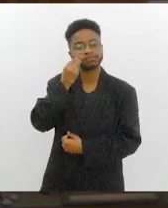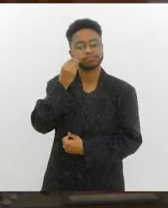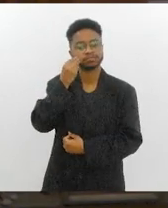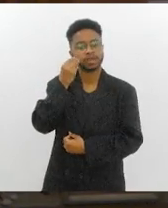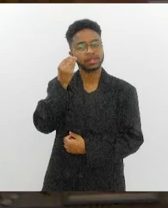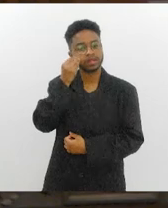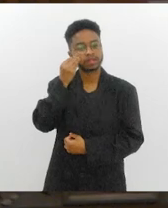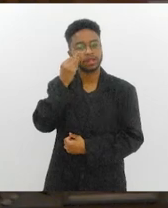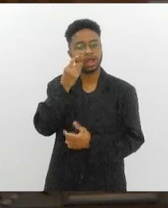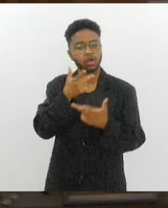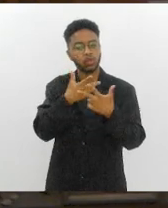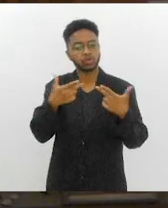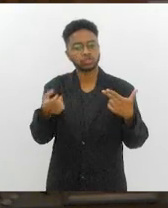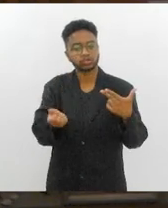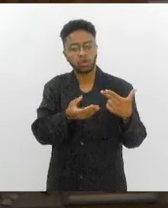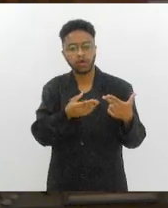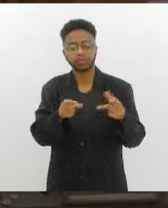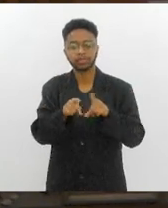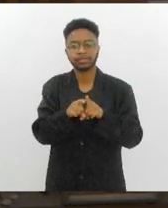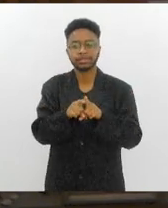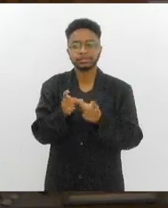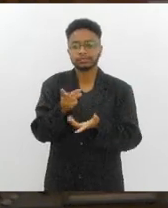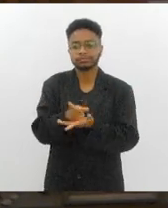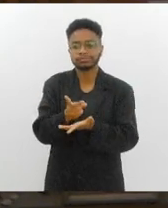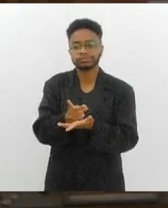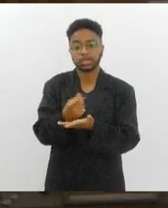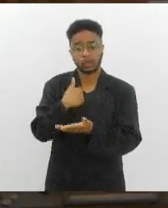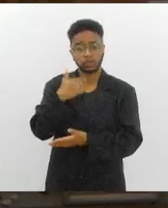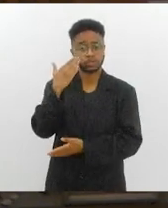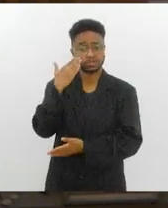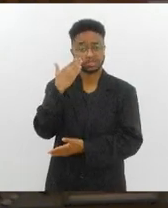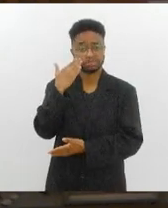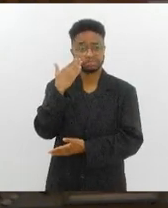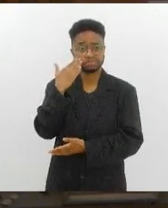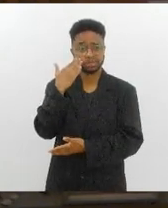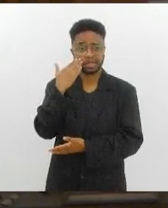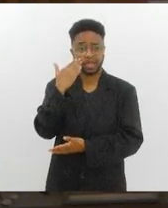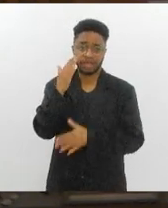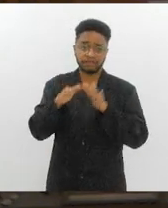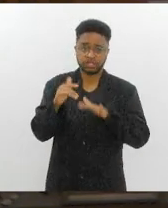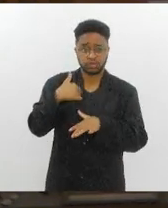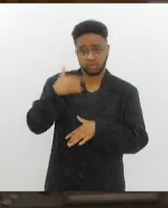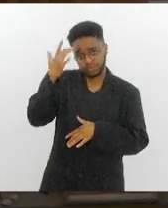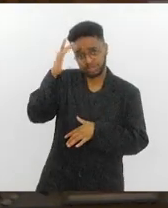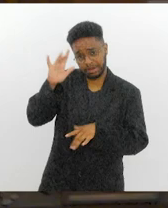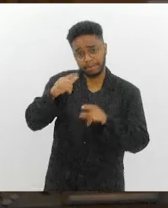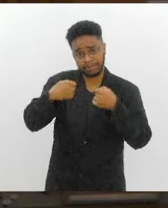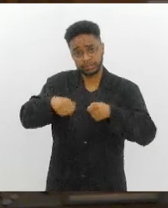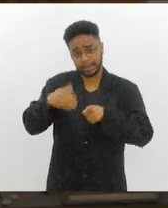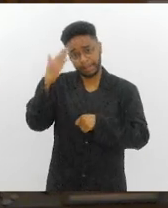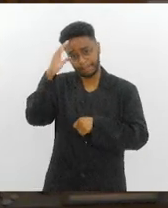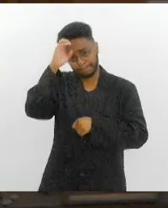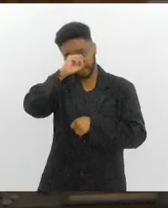Cada vez eu sei que eu menos sei, que eu tenho que aprender. que eu tenho que aprender